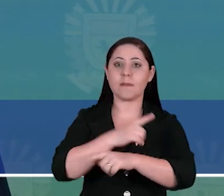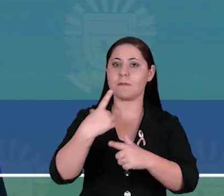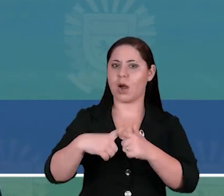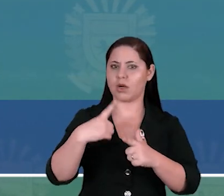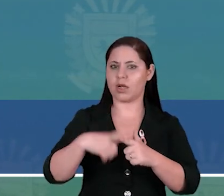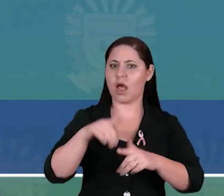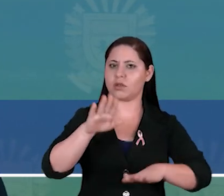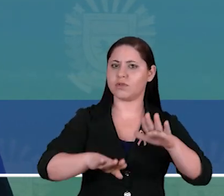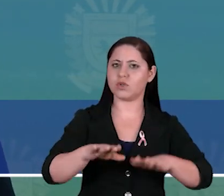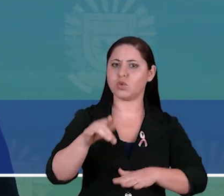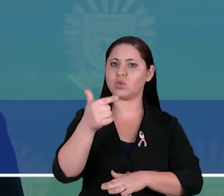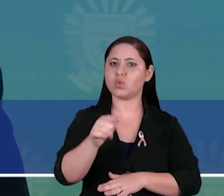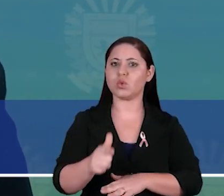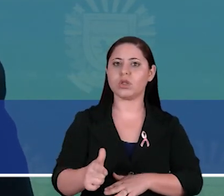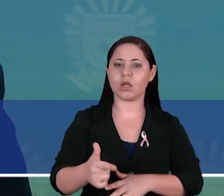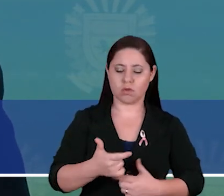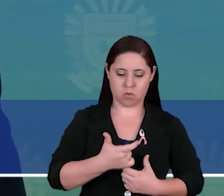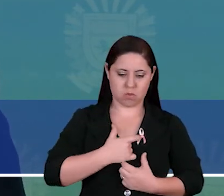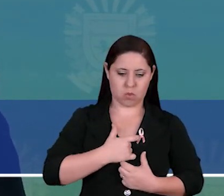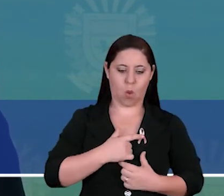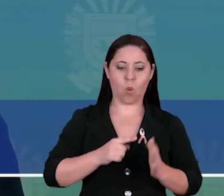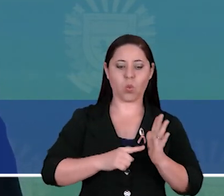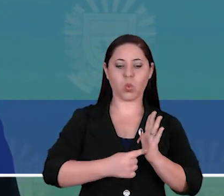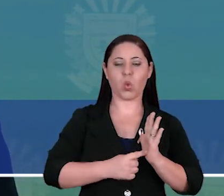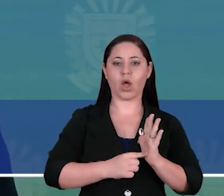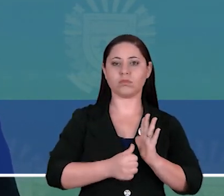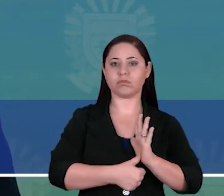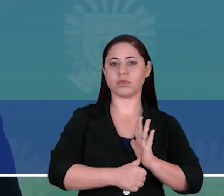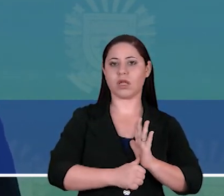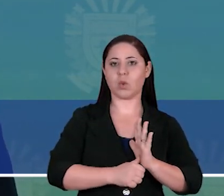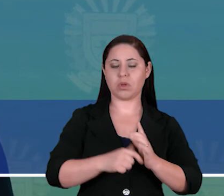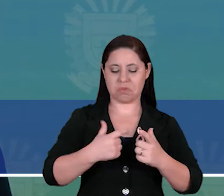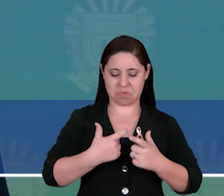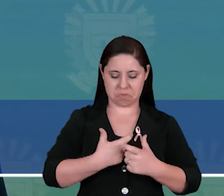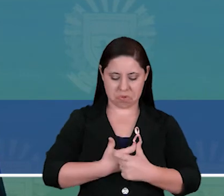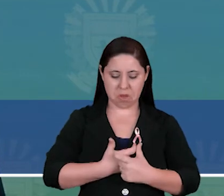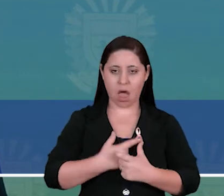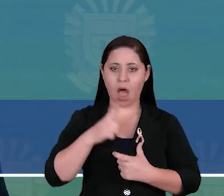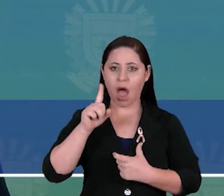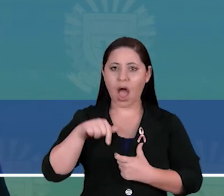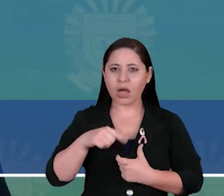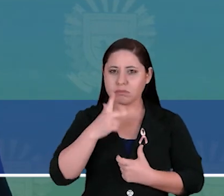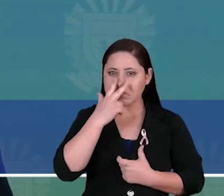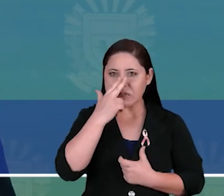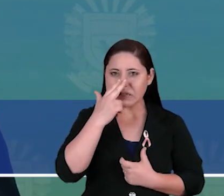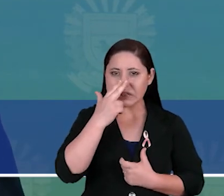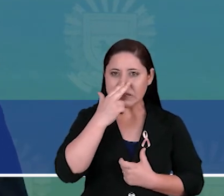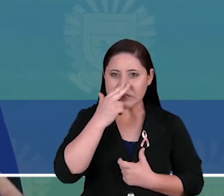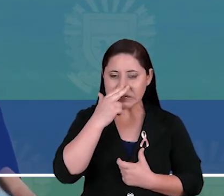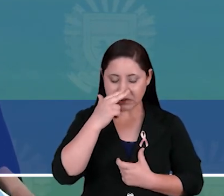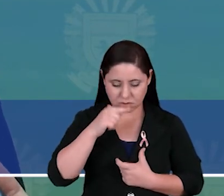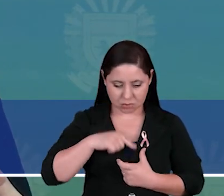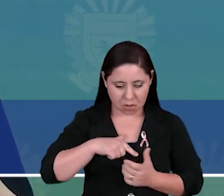análise, etc. Por quê? Porque muitas vezes ele não tem identificação e quando tem é um